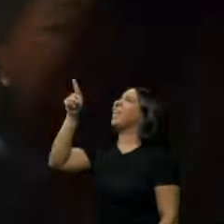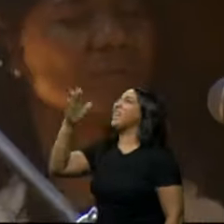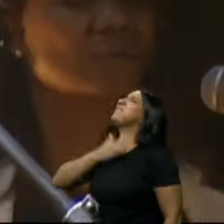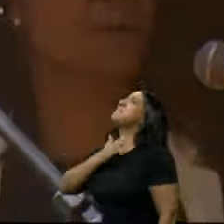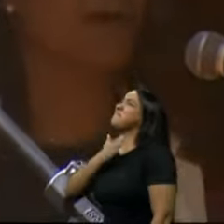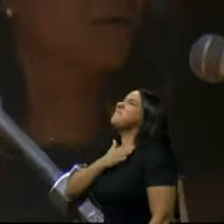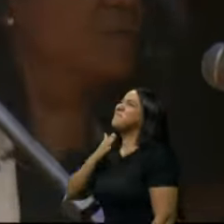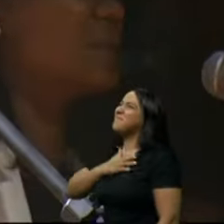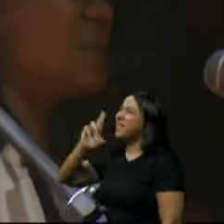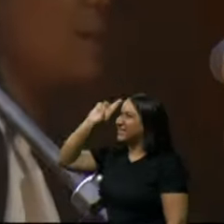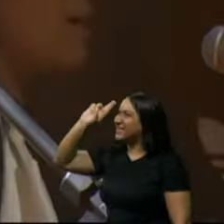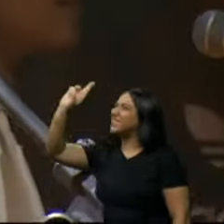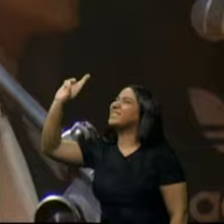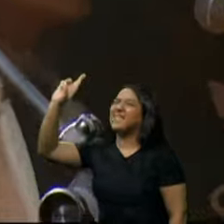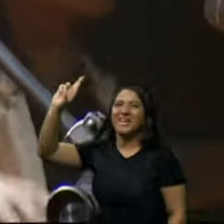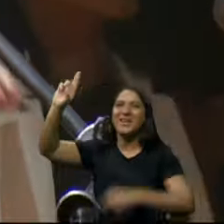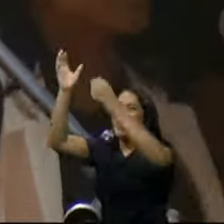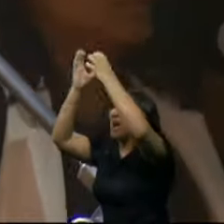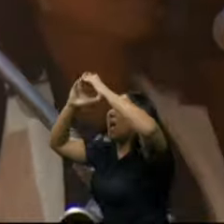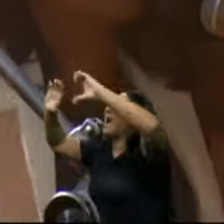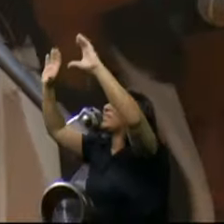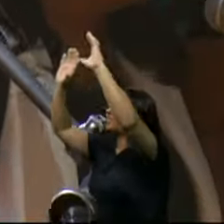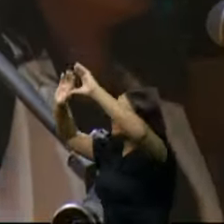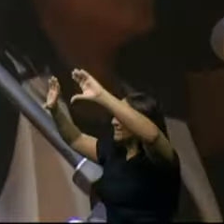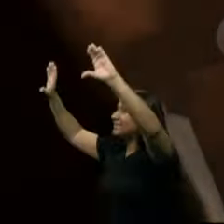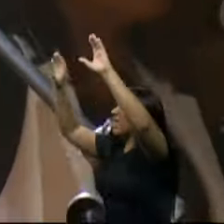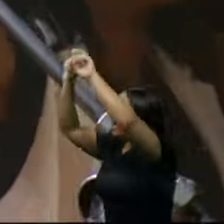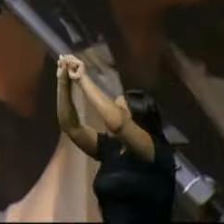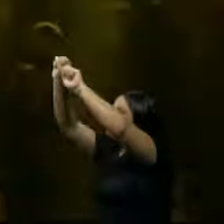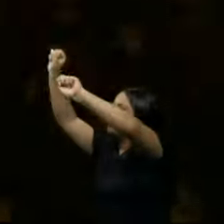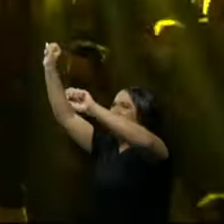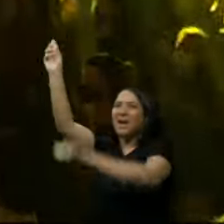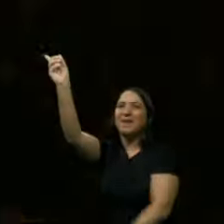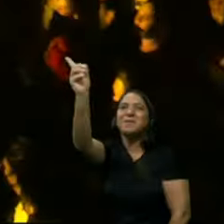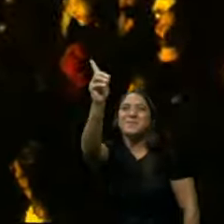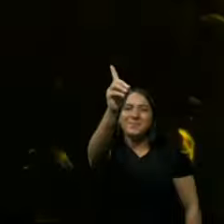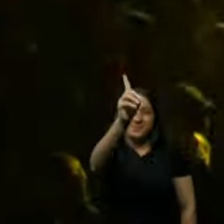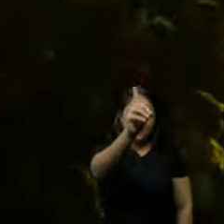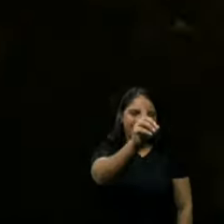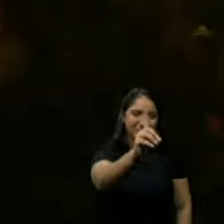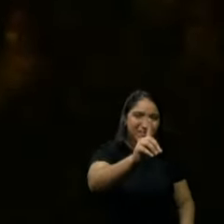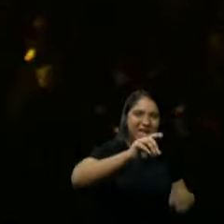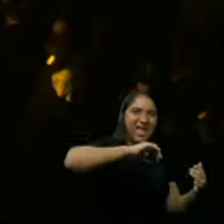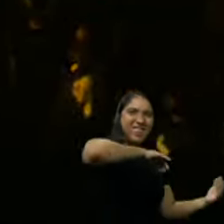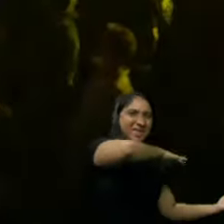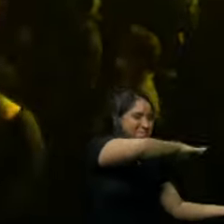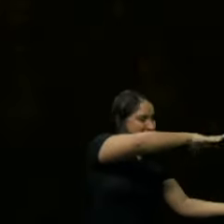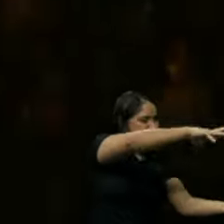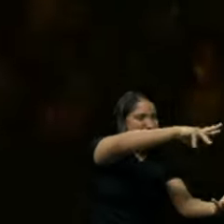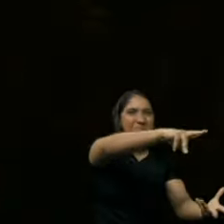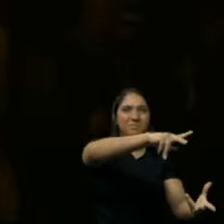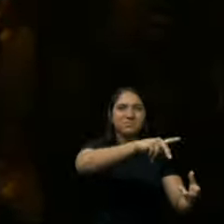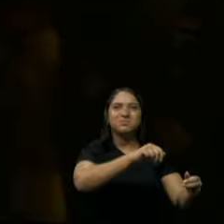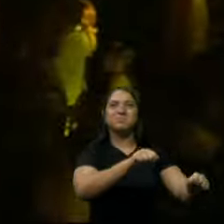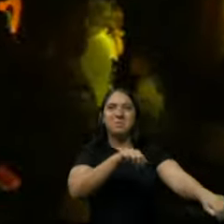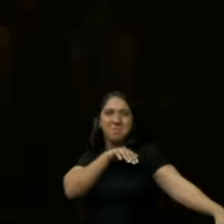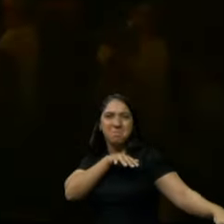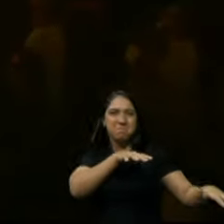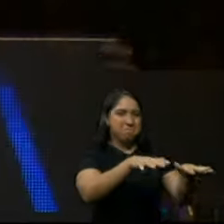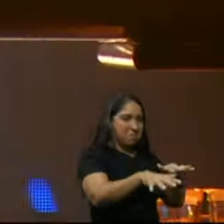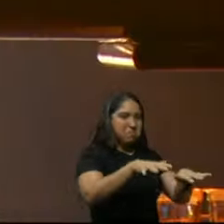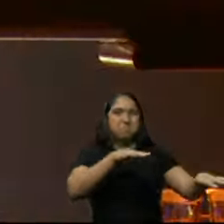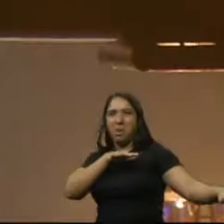a rádio e faz até a ver com